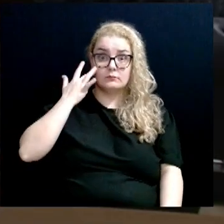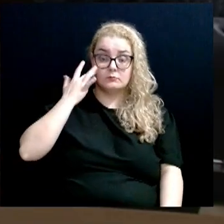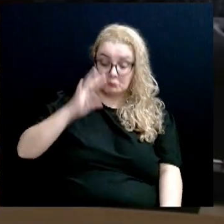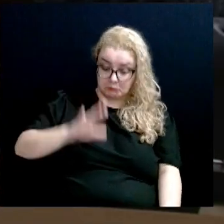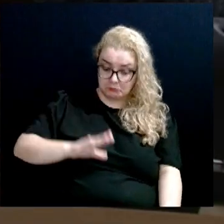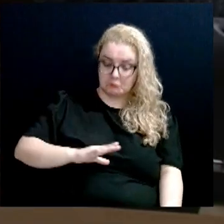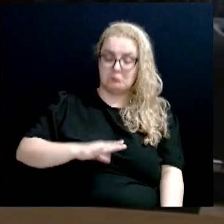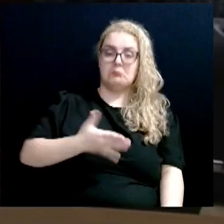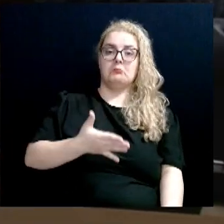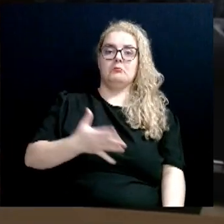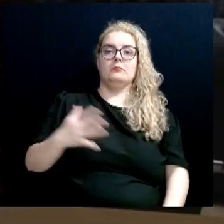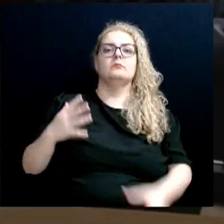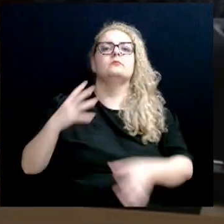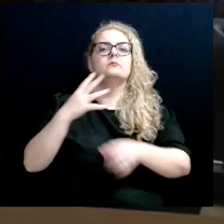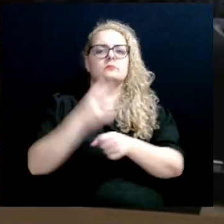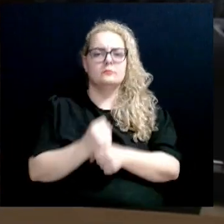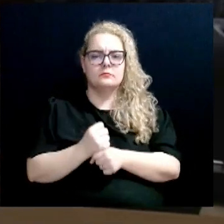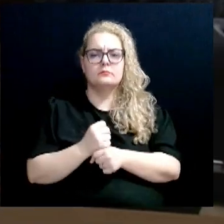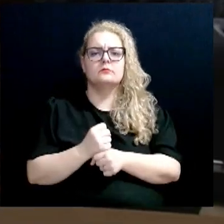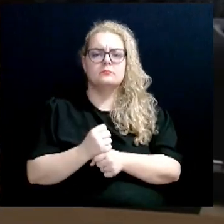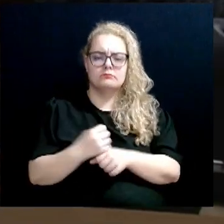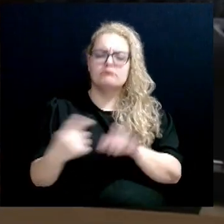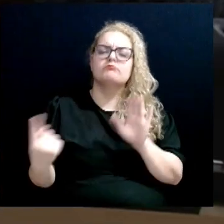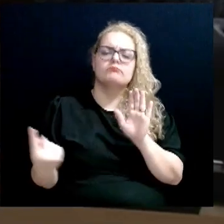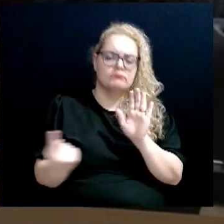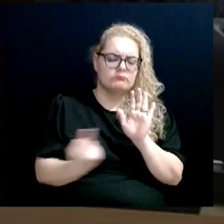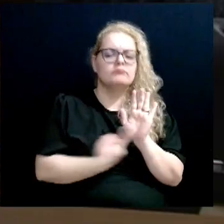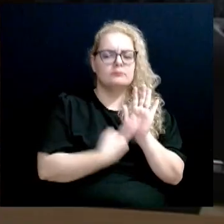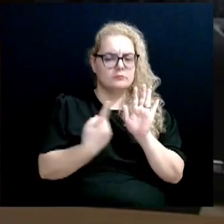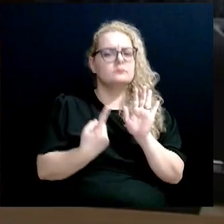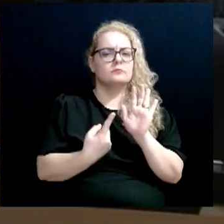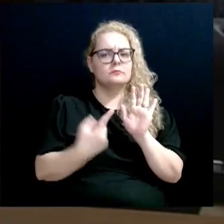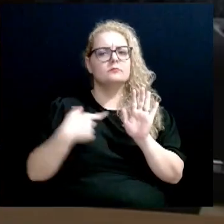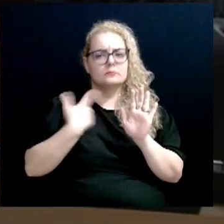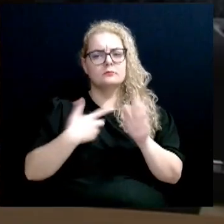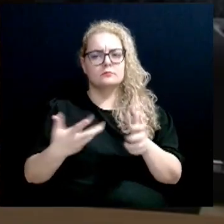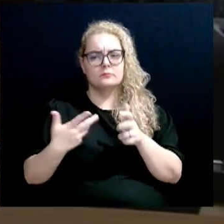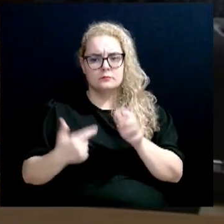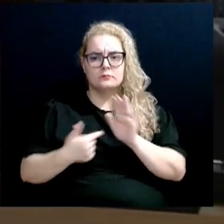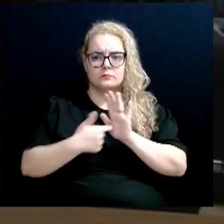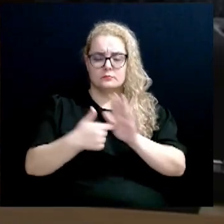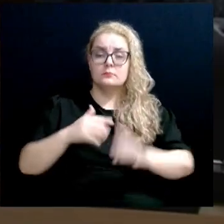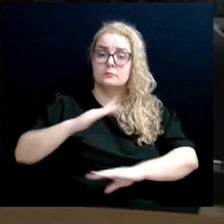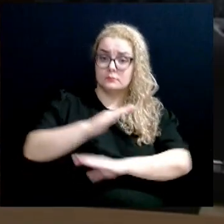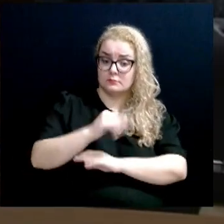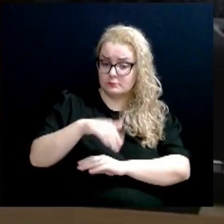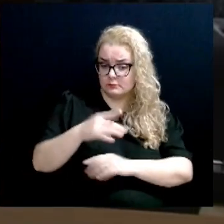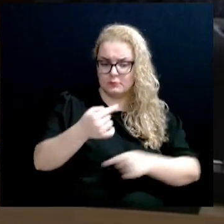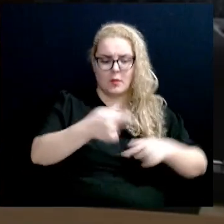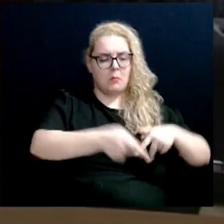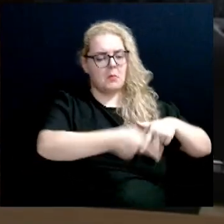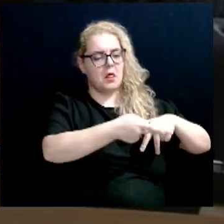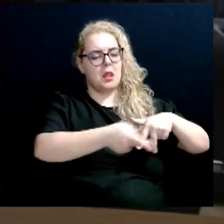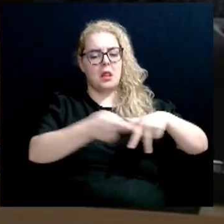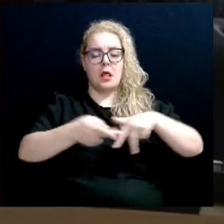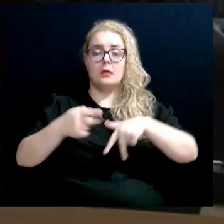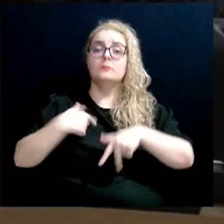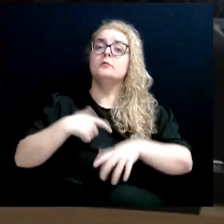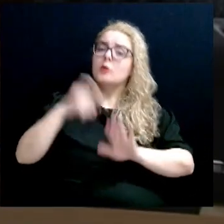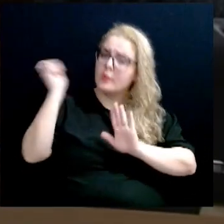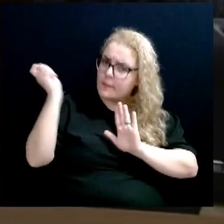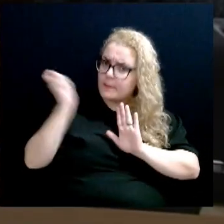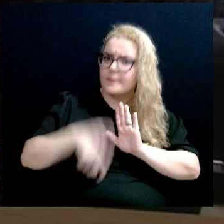tudo, mas para marcar. A gente quer mostrar que a Câmara, para além dos discursos, né, a gente efetivamente tem essa